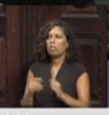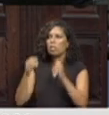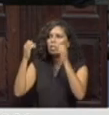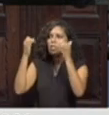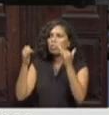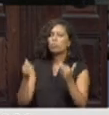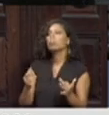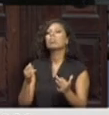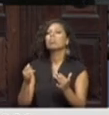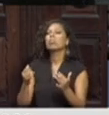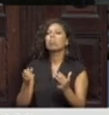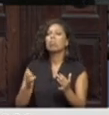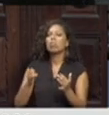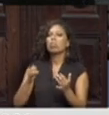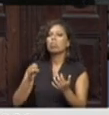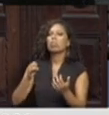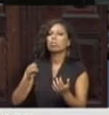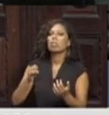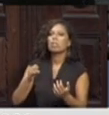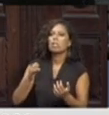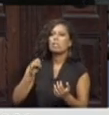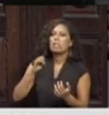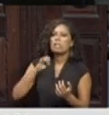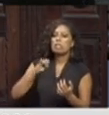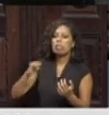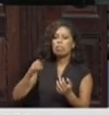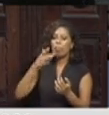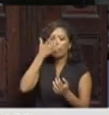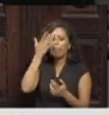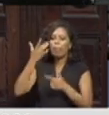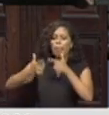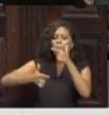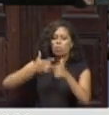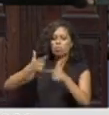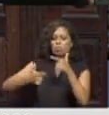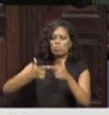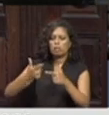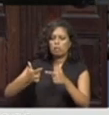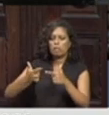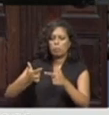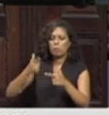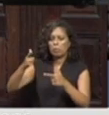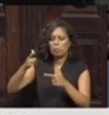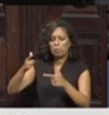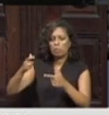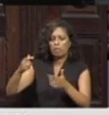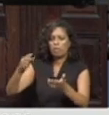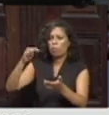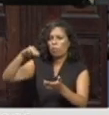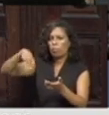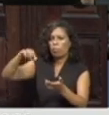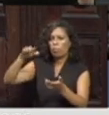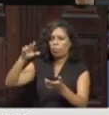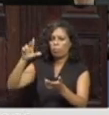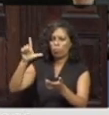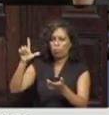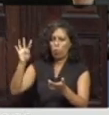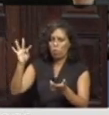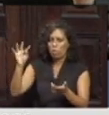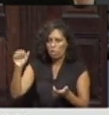favorável do deputado Anderson Nogueira. Relatores, deputado Luiz Paulo, Eliomar Coelho, Paulo Ramos e Milton Rangel.